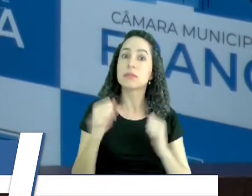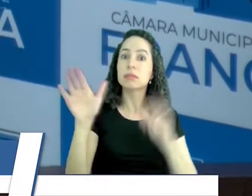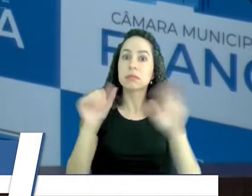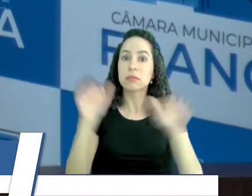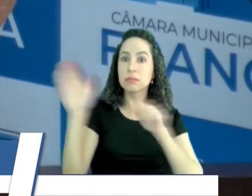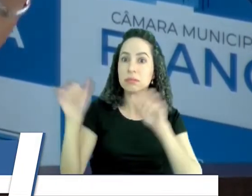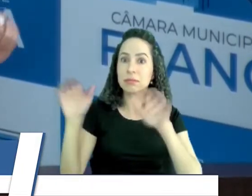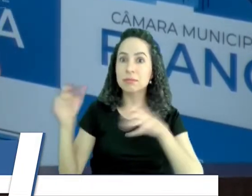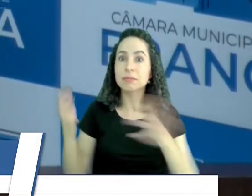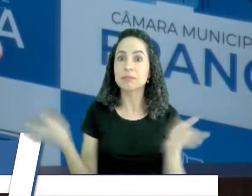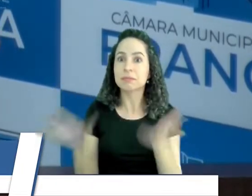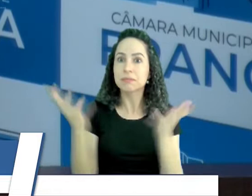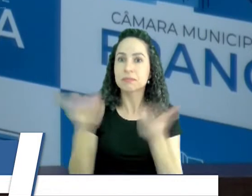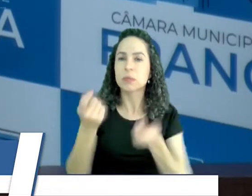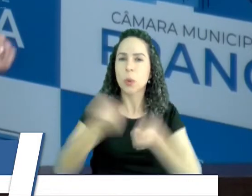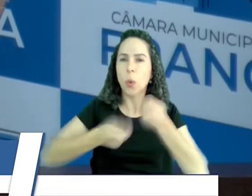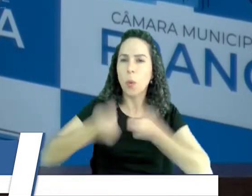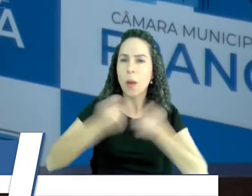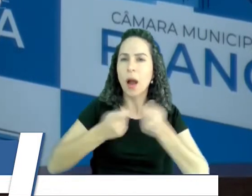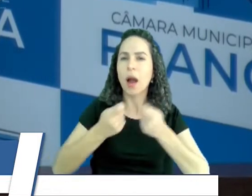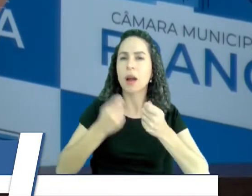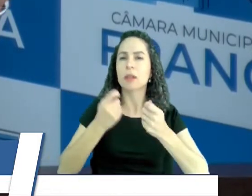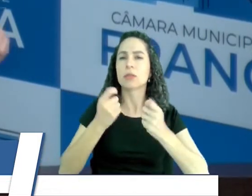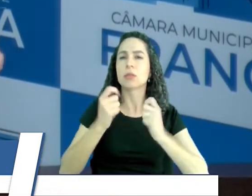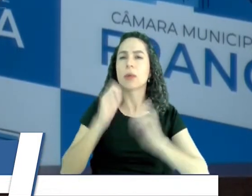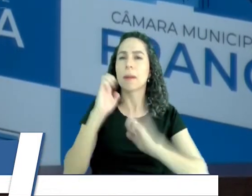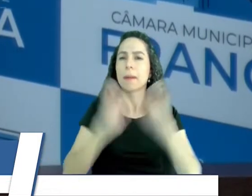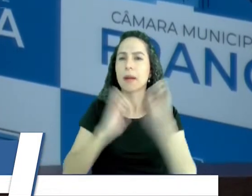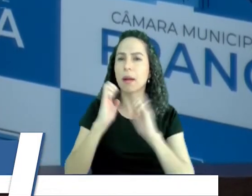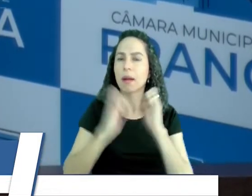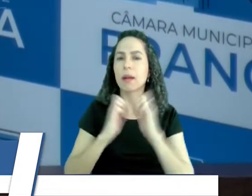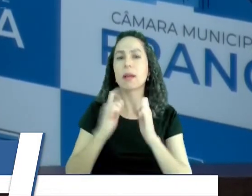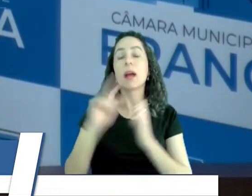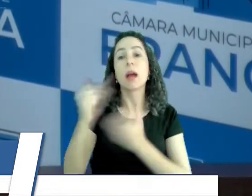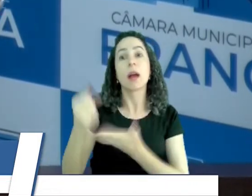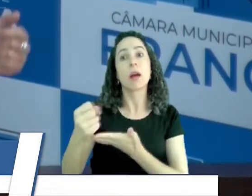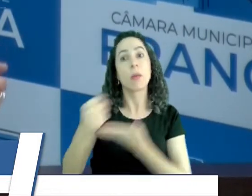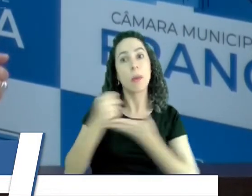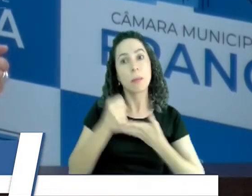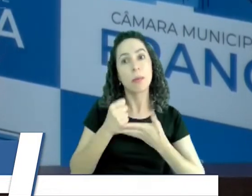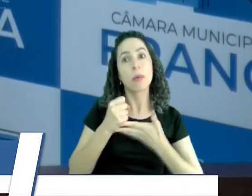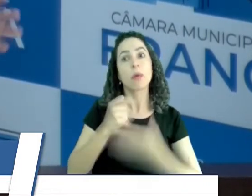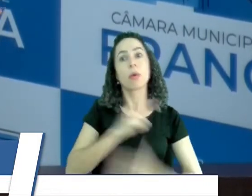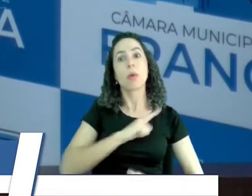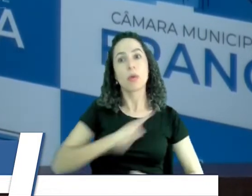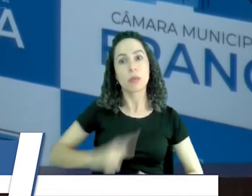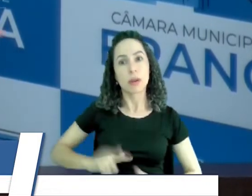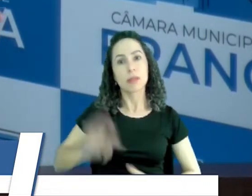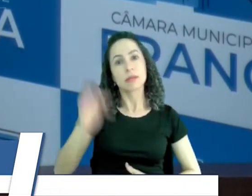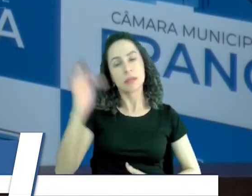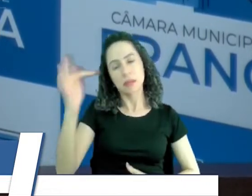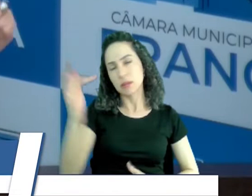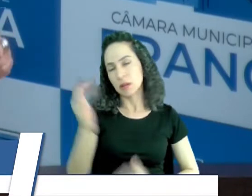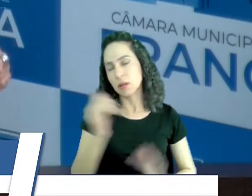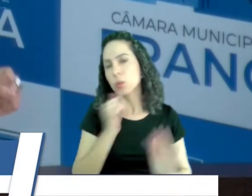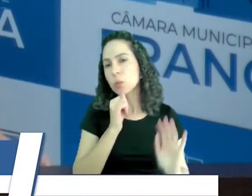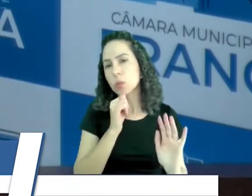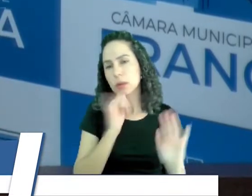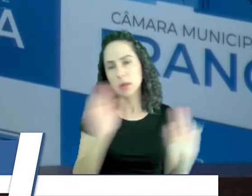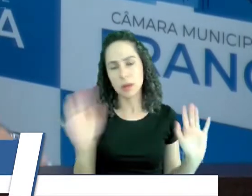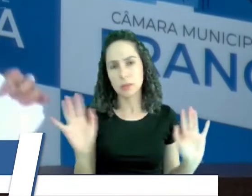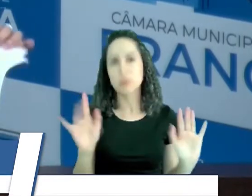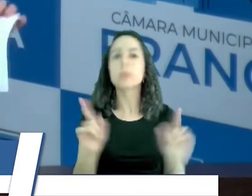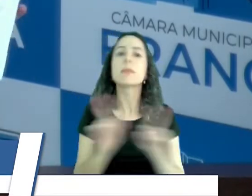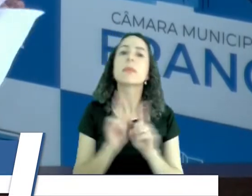fomentar o comércio e a indústria local. Isso com o apoio do governo federal, por exemplo. Então, falamos também sobre